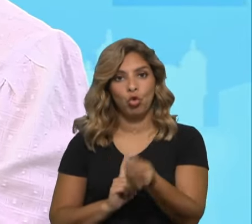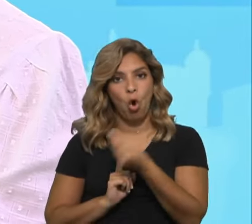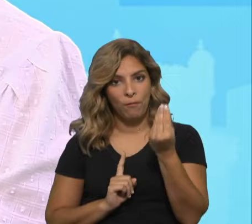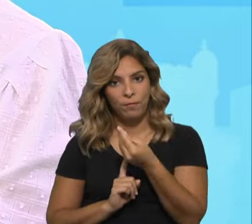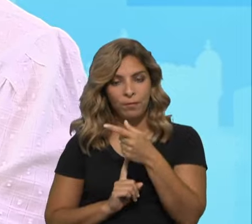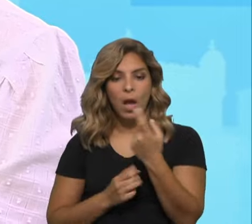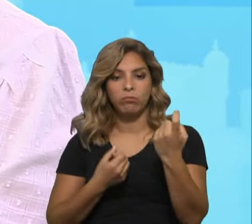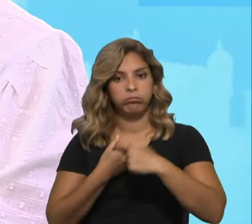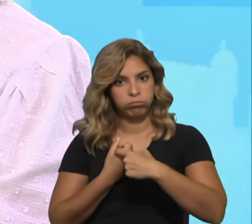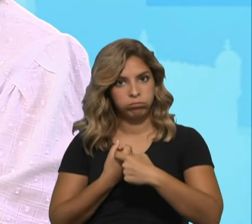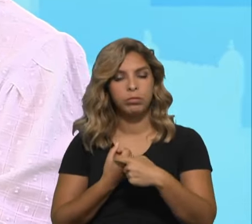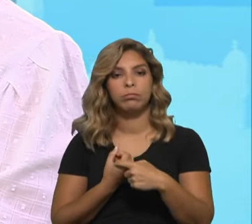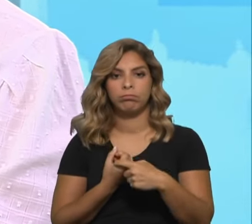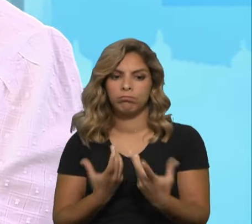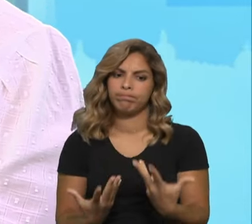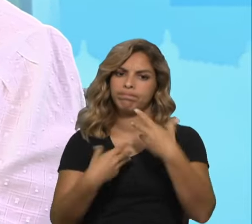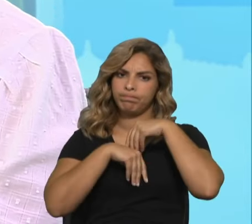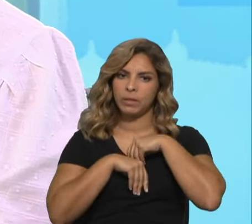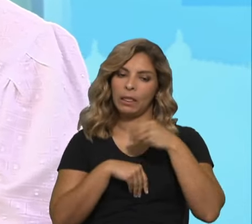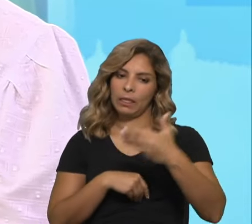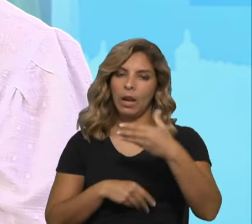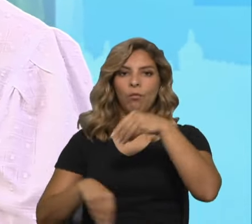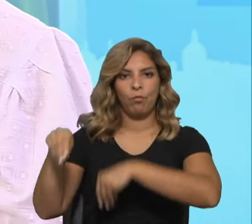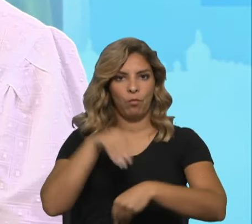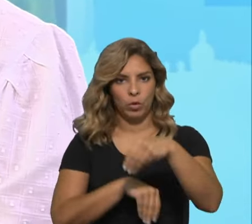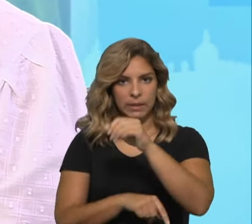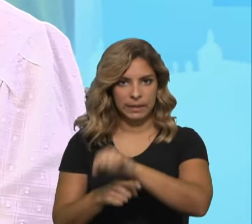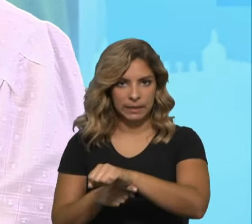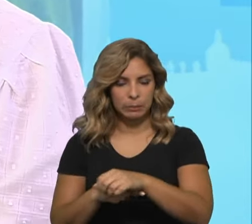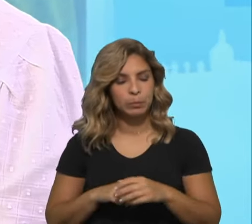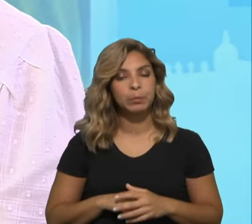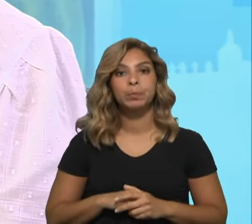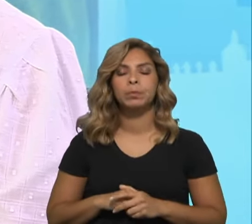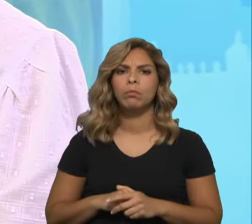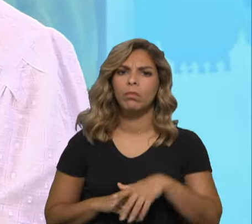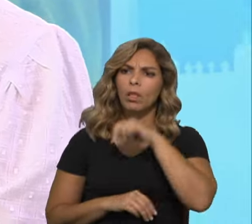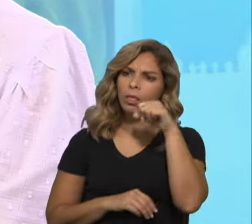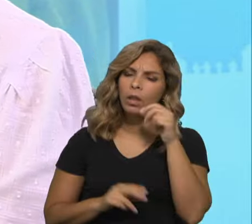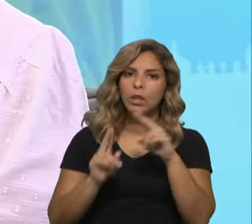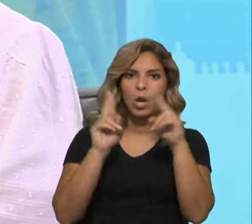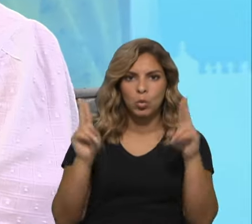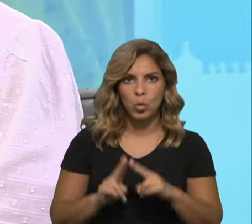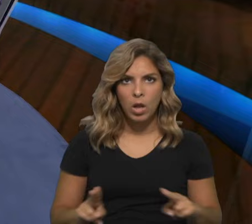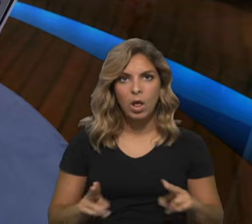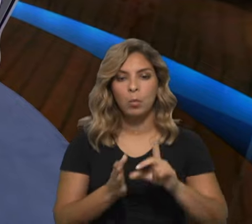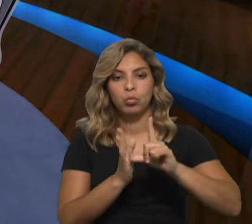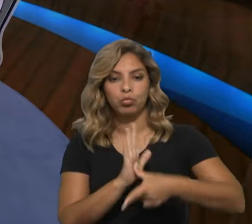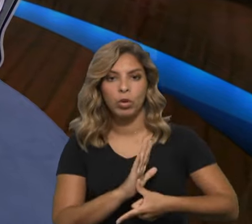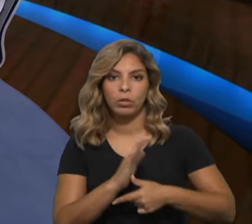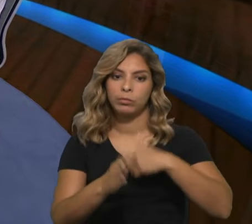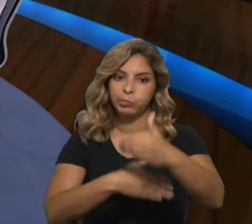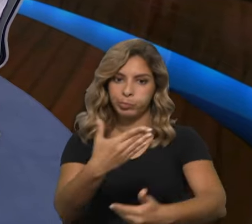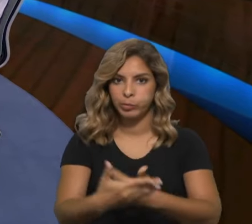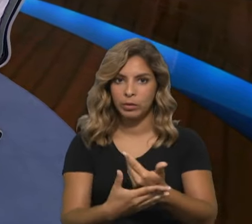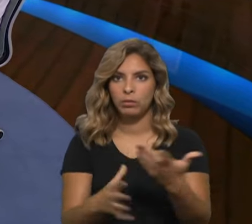envolvimento e direito ao voto portanto há aqui diria que uma estratégia internacional que se liga também com esta